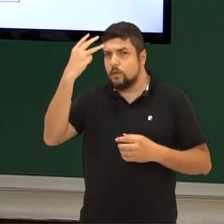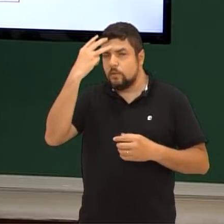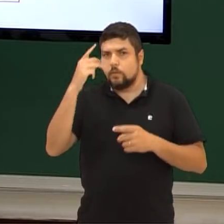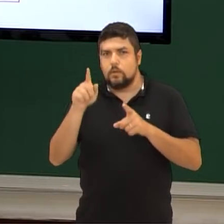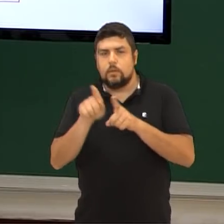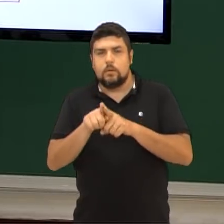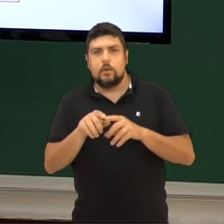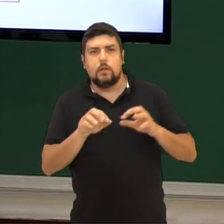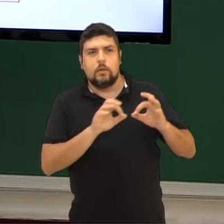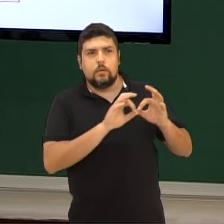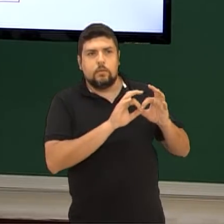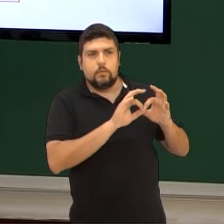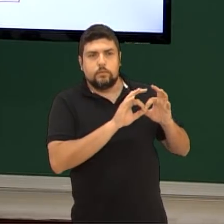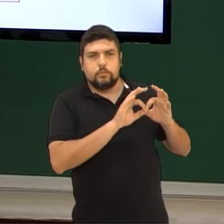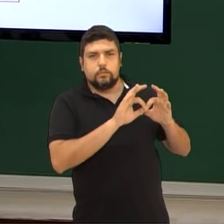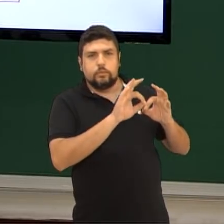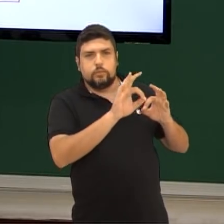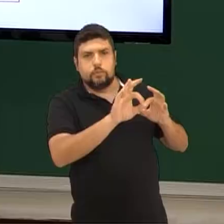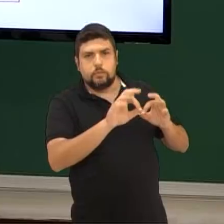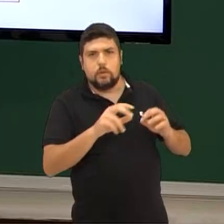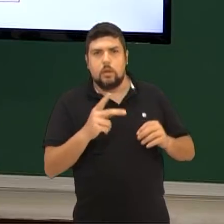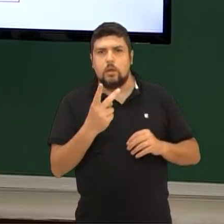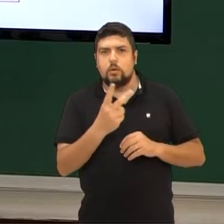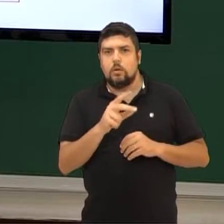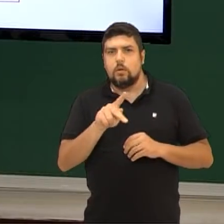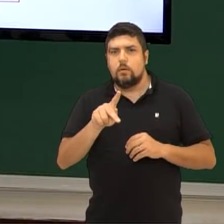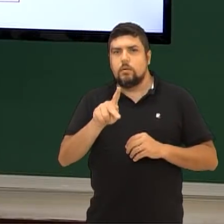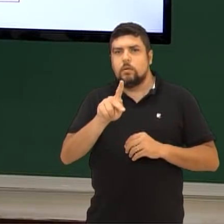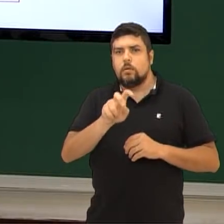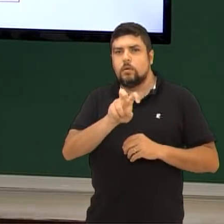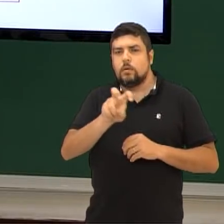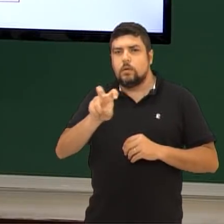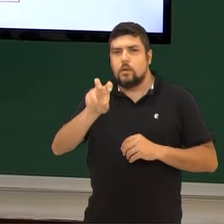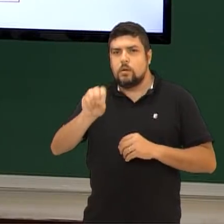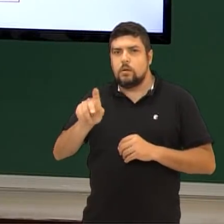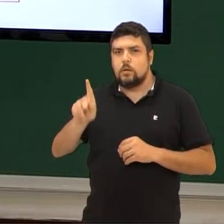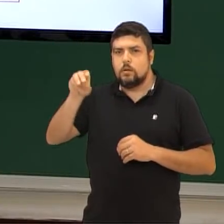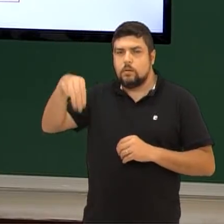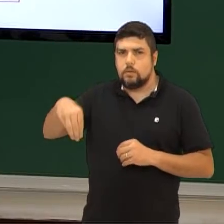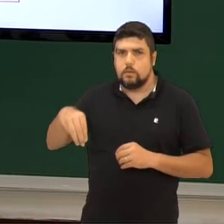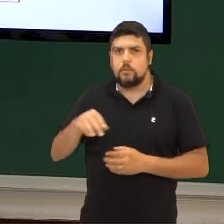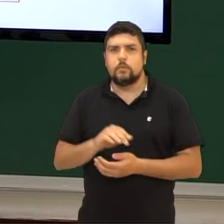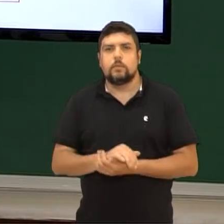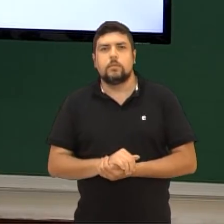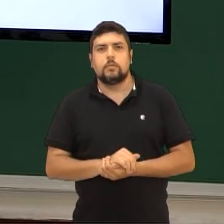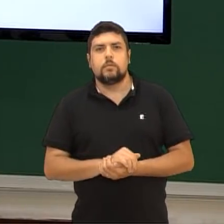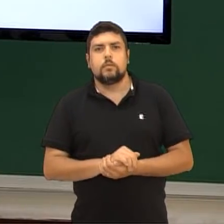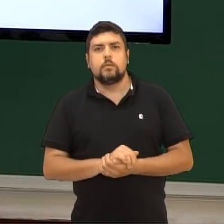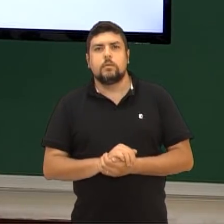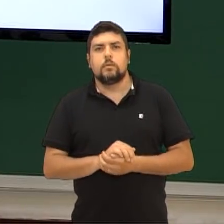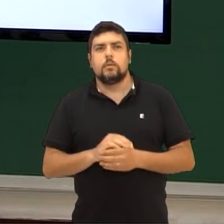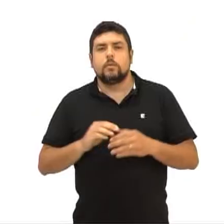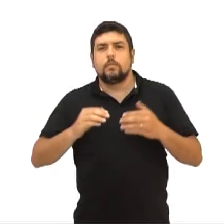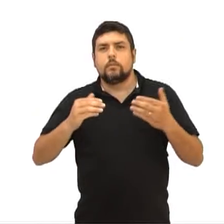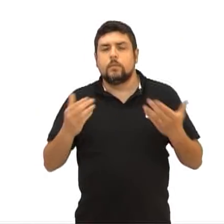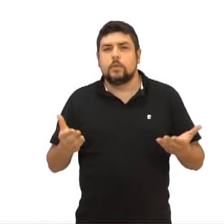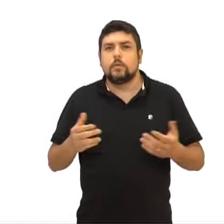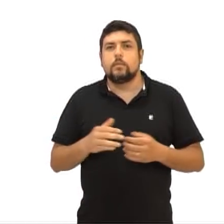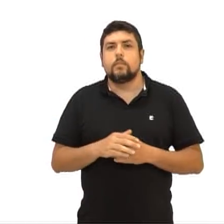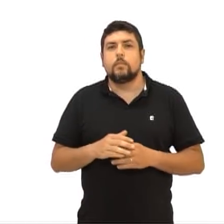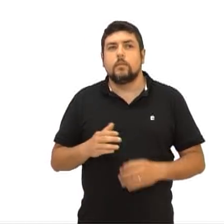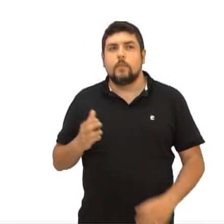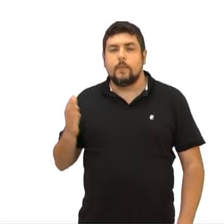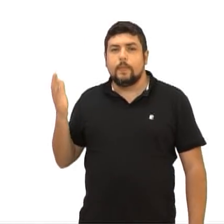a distância percorrida é 2.550 km por hora. Nesse caso, você